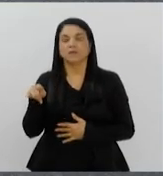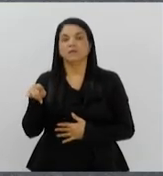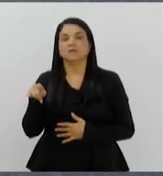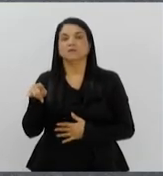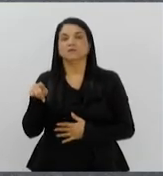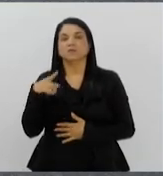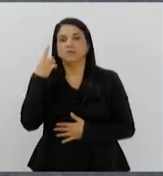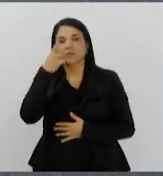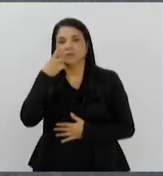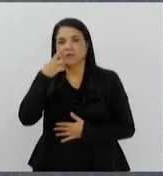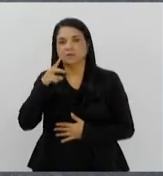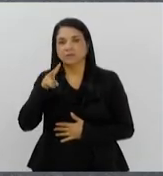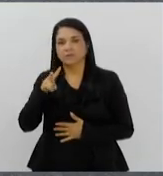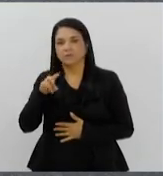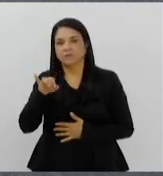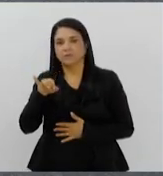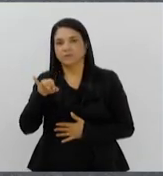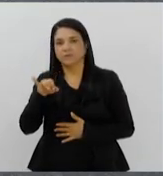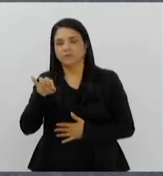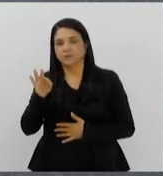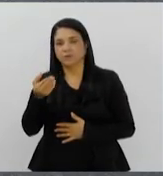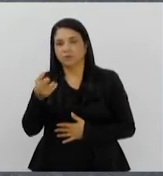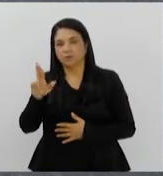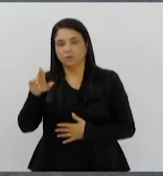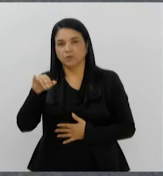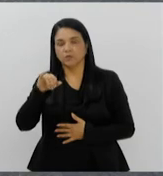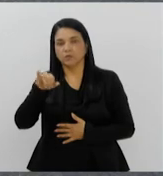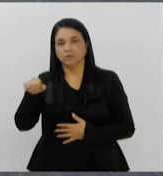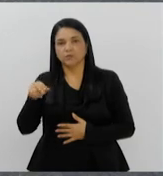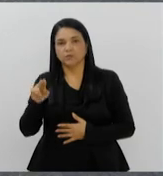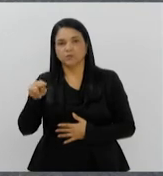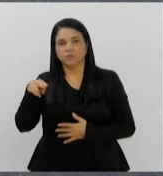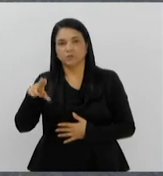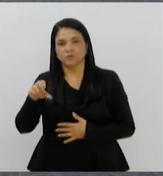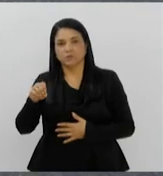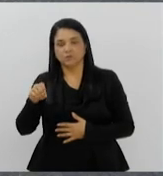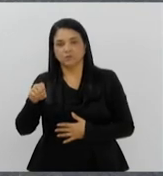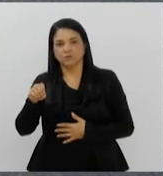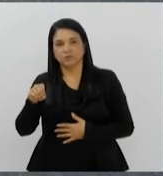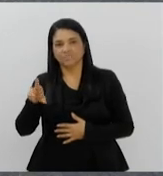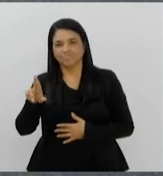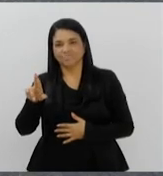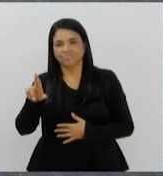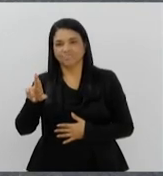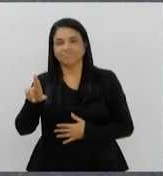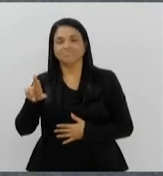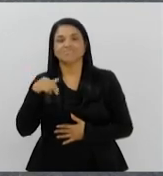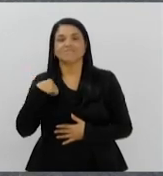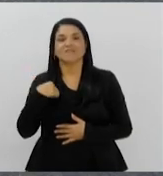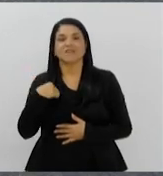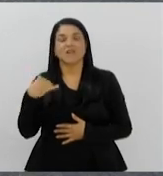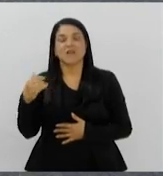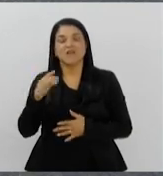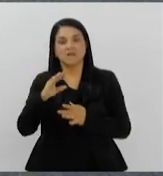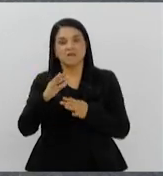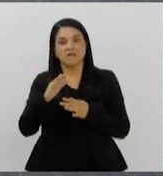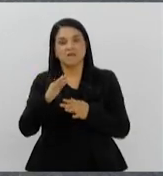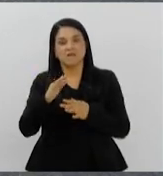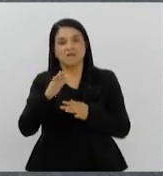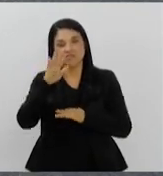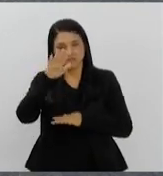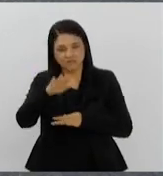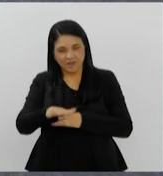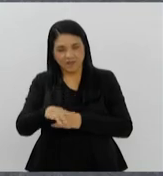Júnior. Faleceu o senhor José Vitor Bisonho e mais tarde ele nos informará